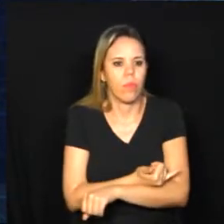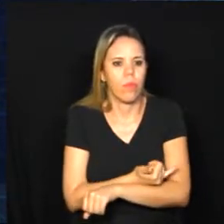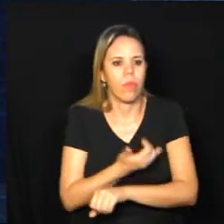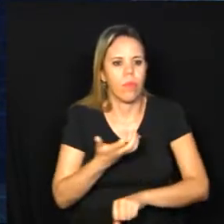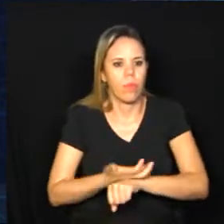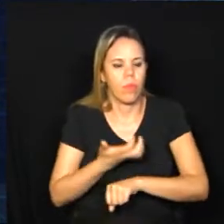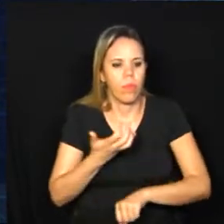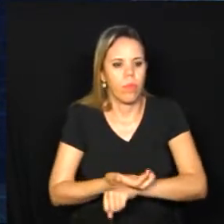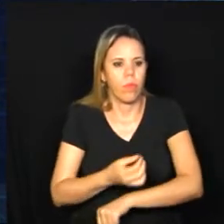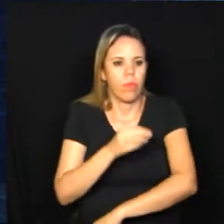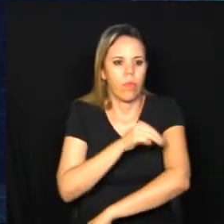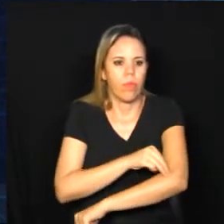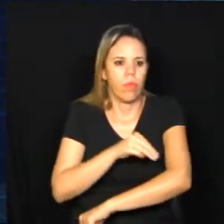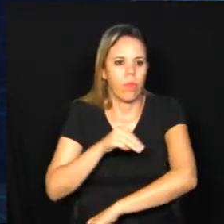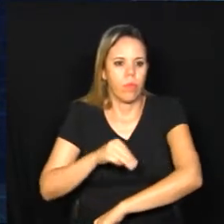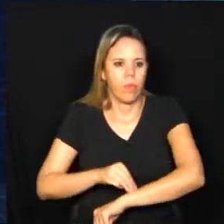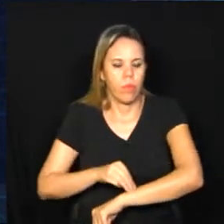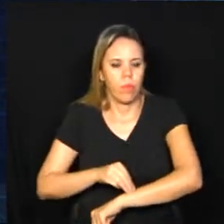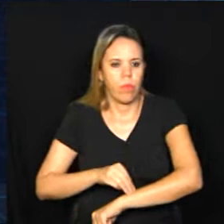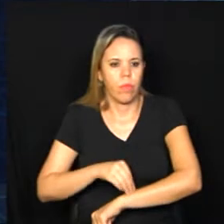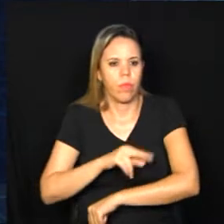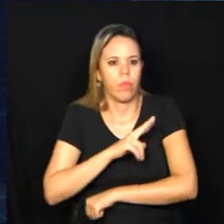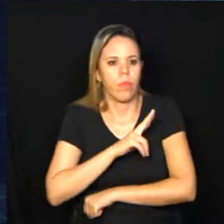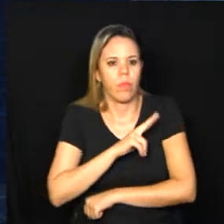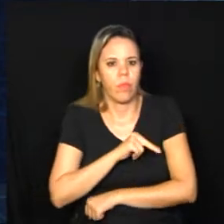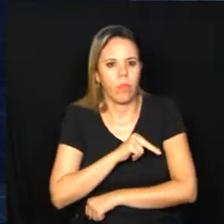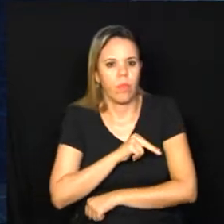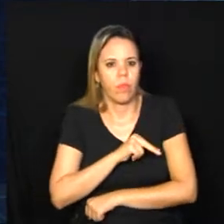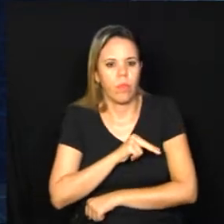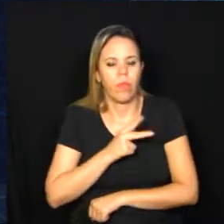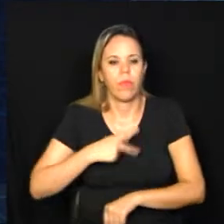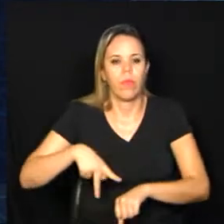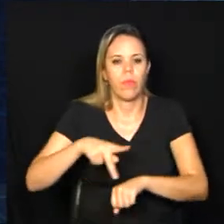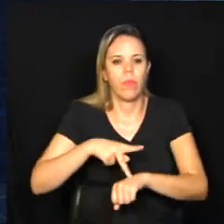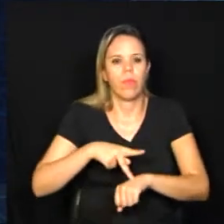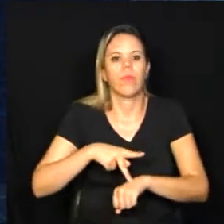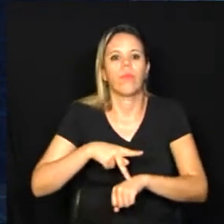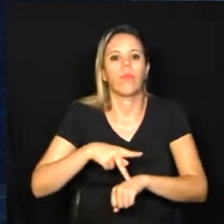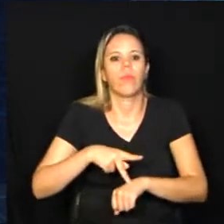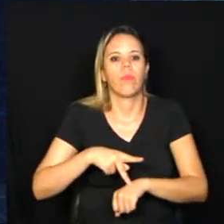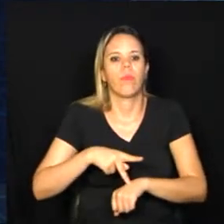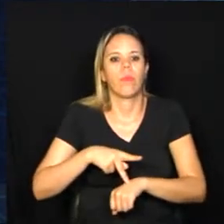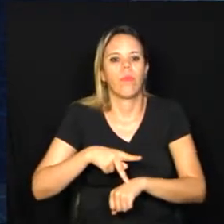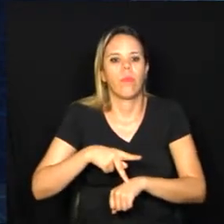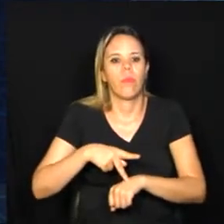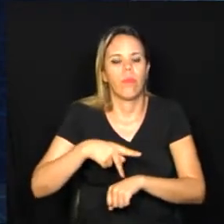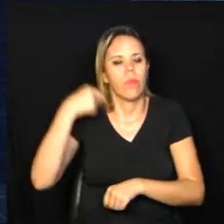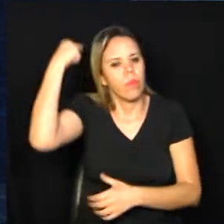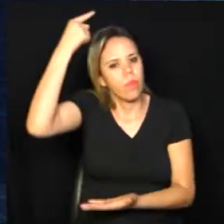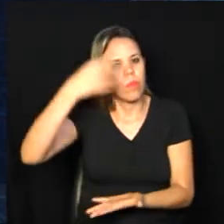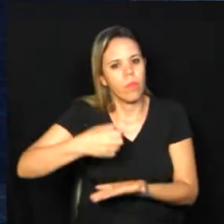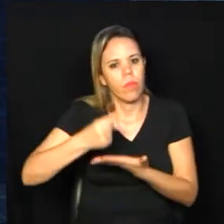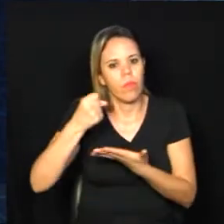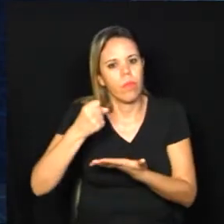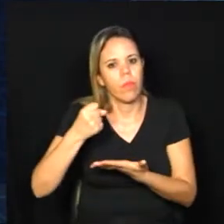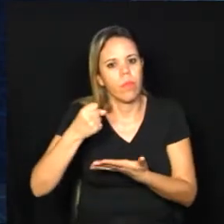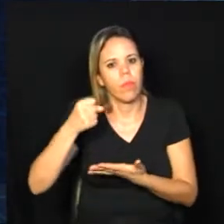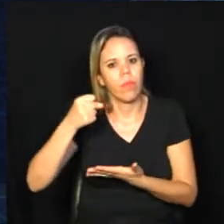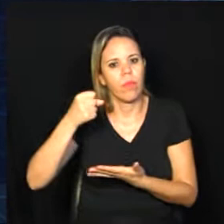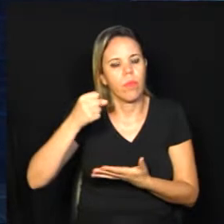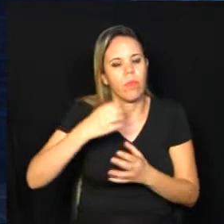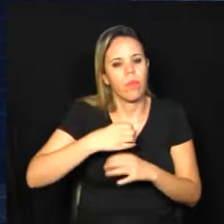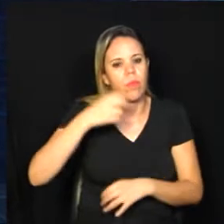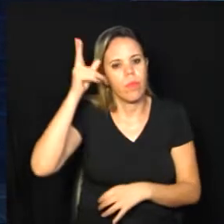Jaguariúna, Nova Odessa, Montemor, Arthur Nogueira, Pedreira, Santo Antônio de Posse,